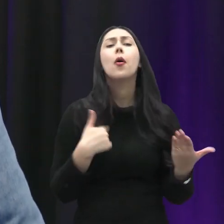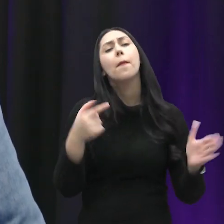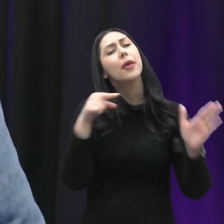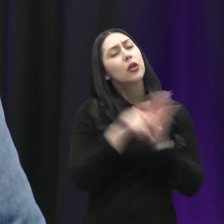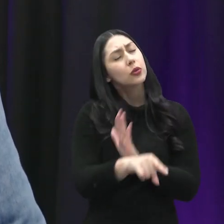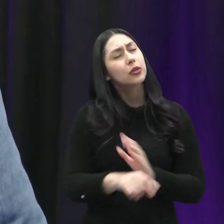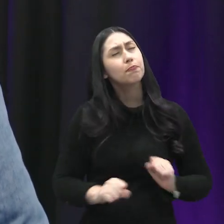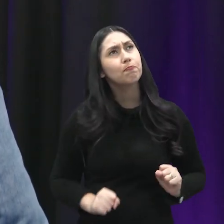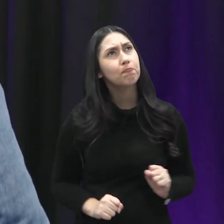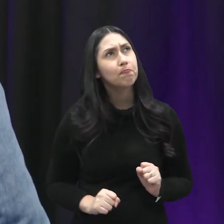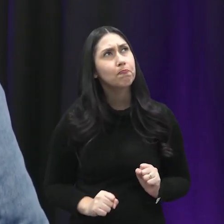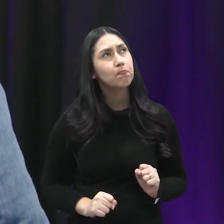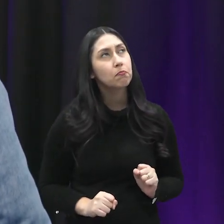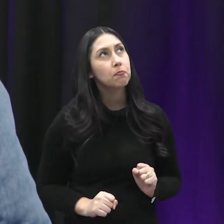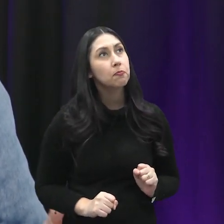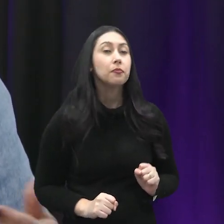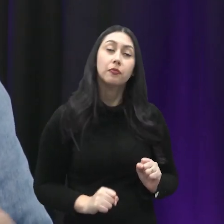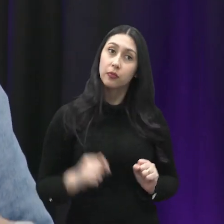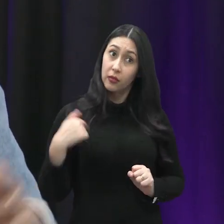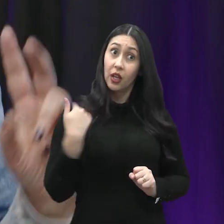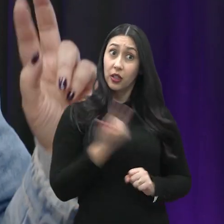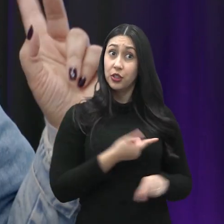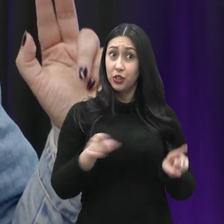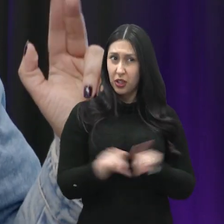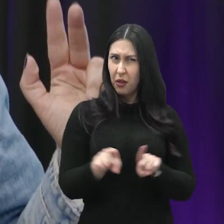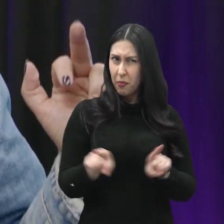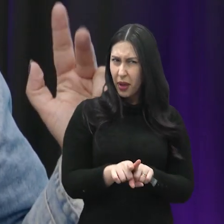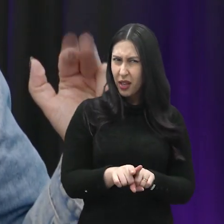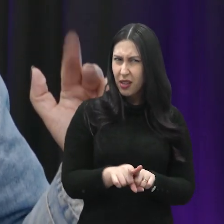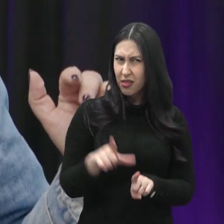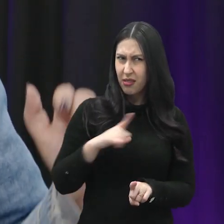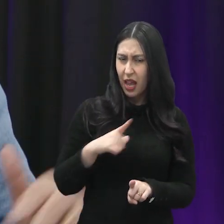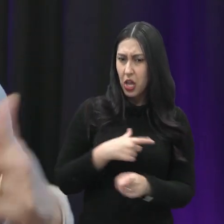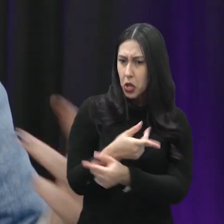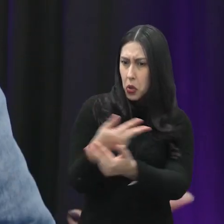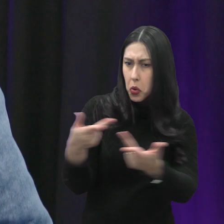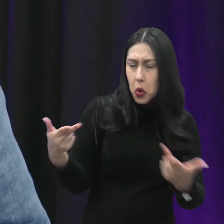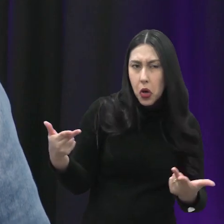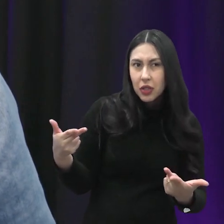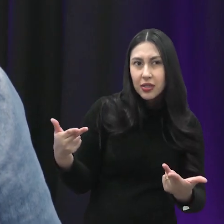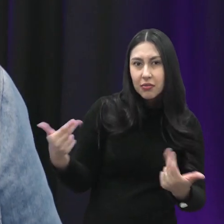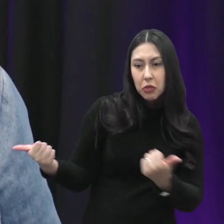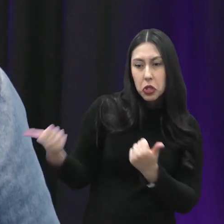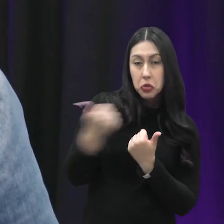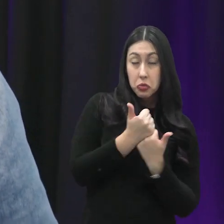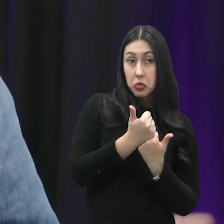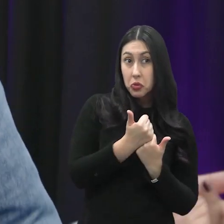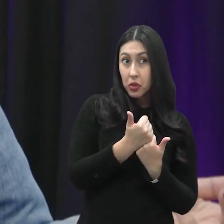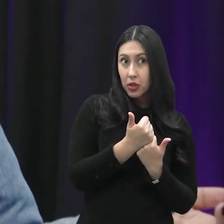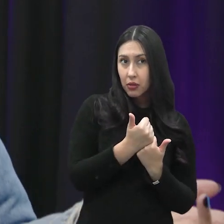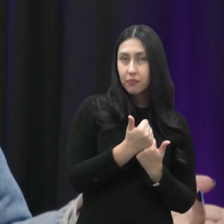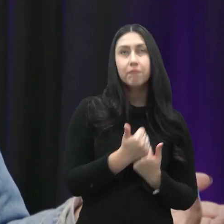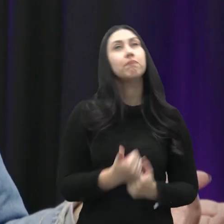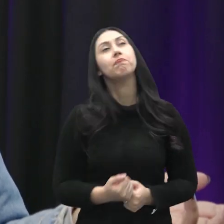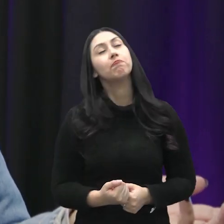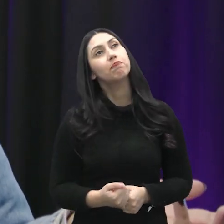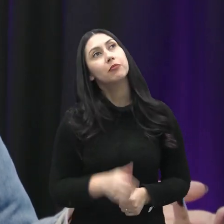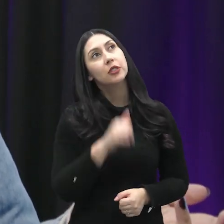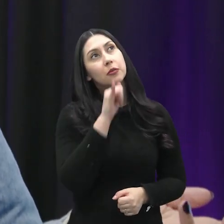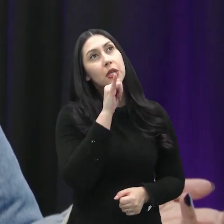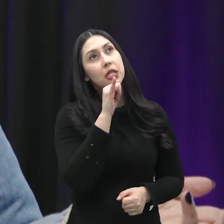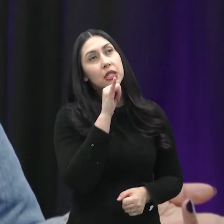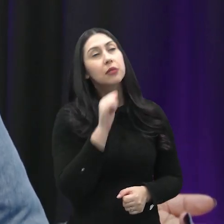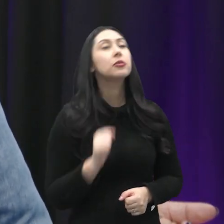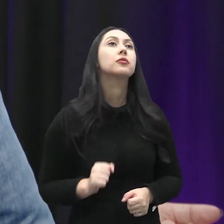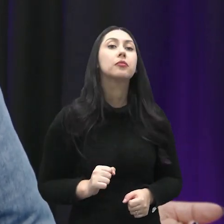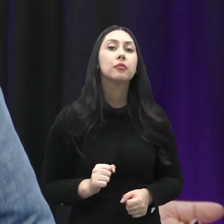a pergunta, né? Será que a gente não tem outros bebê reborns com outros nomes? Sim. Por exemplo,